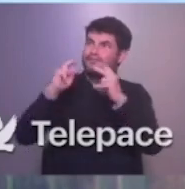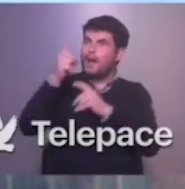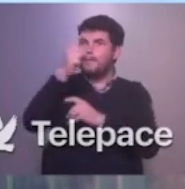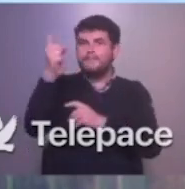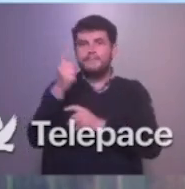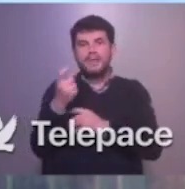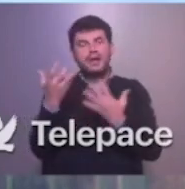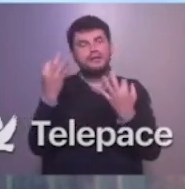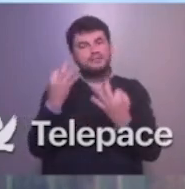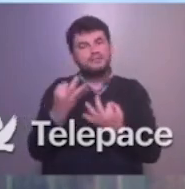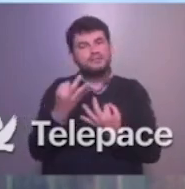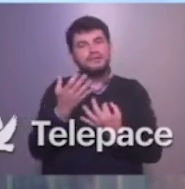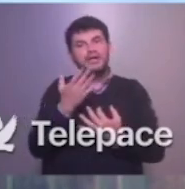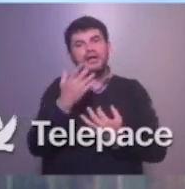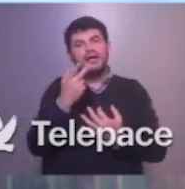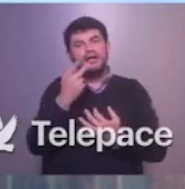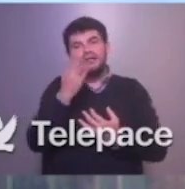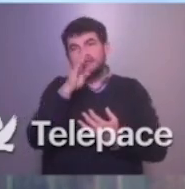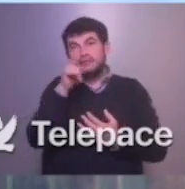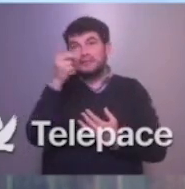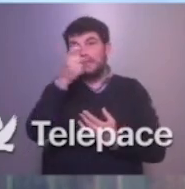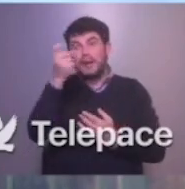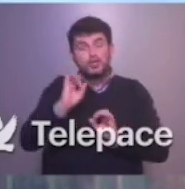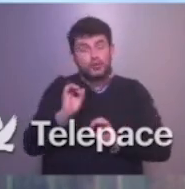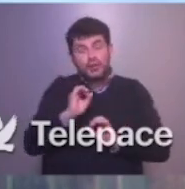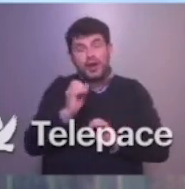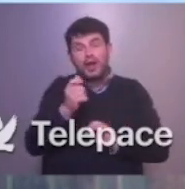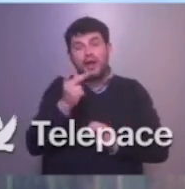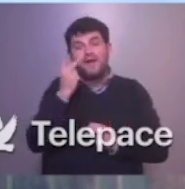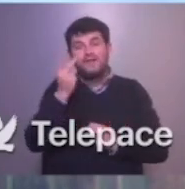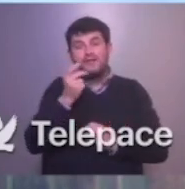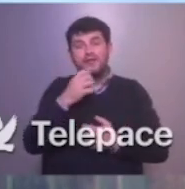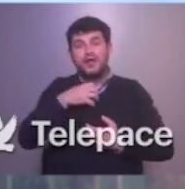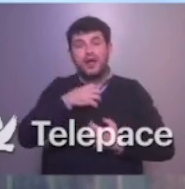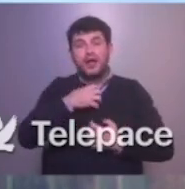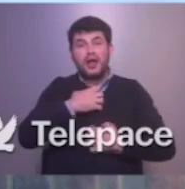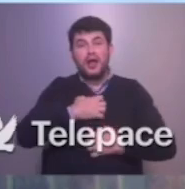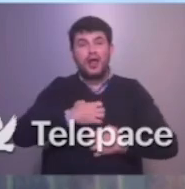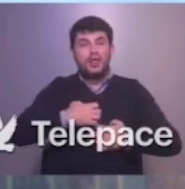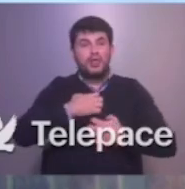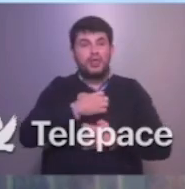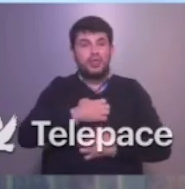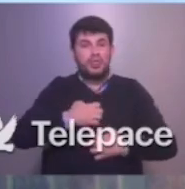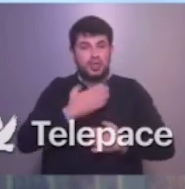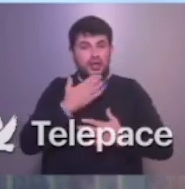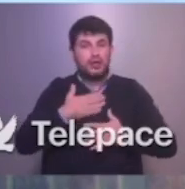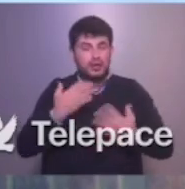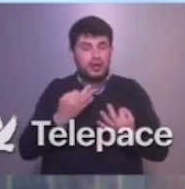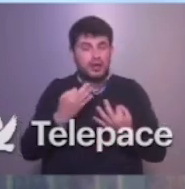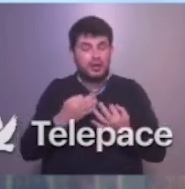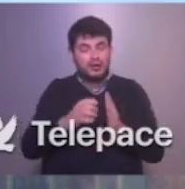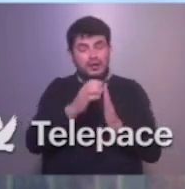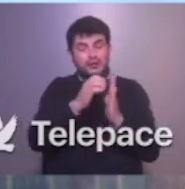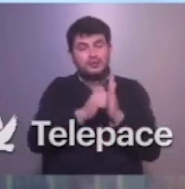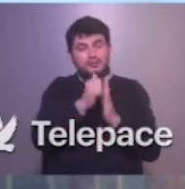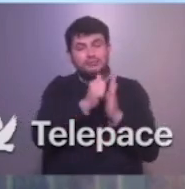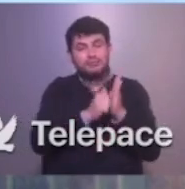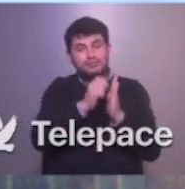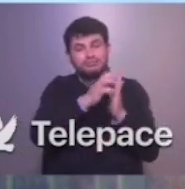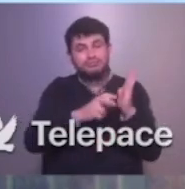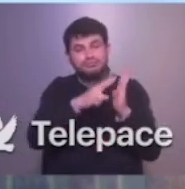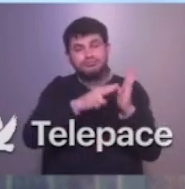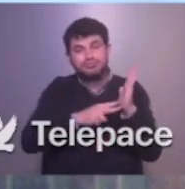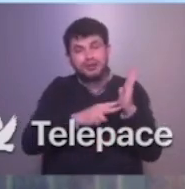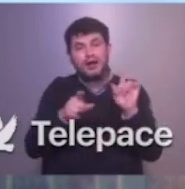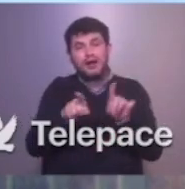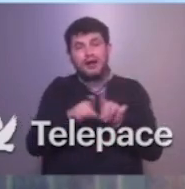paz, sem o qual a vida é um tormento. E essa mesma palavra que acabamos de escutar é essa mesma